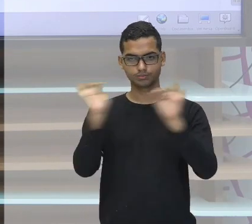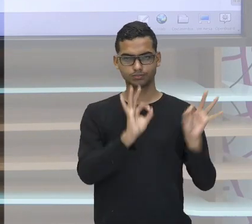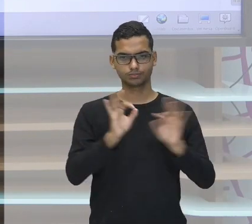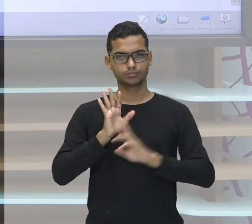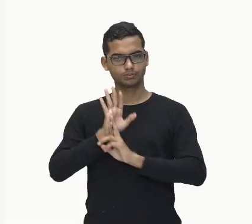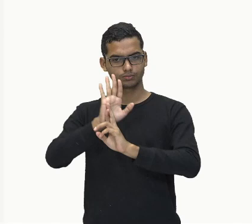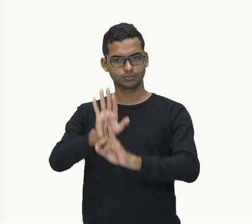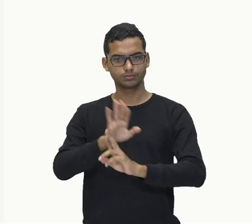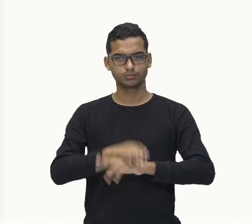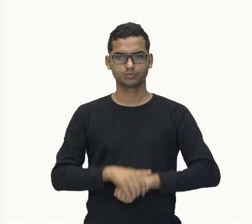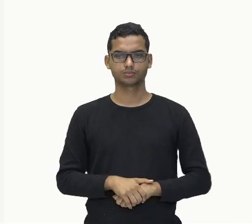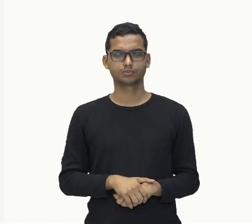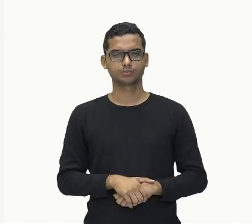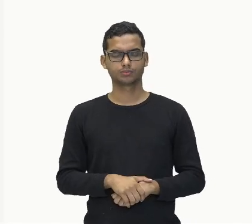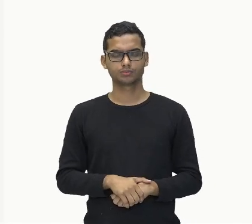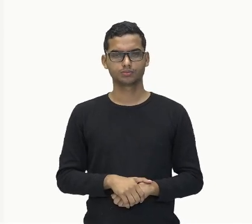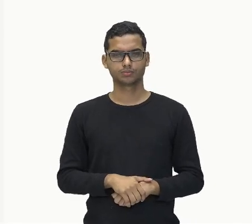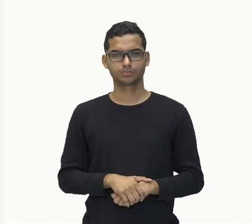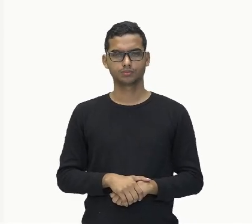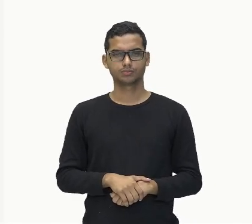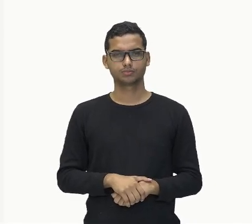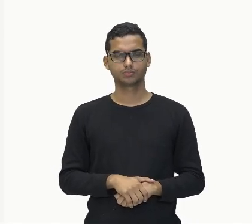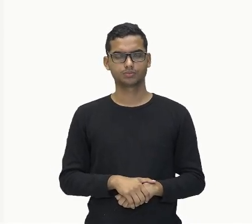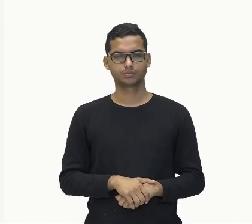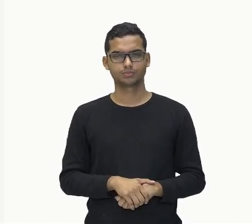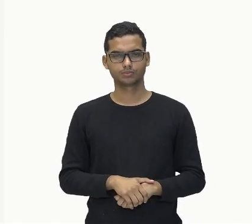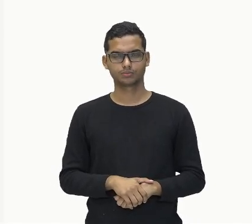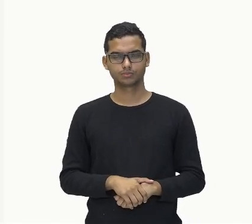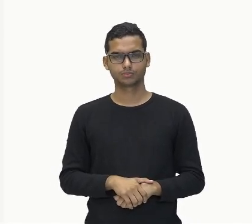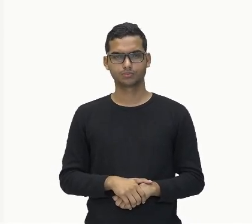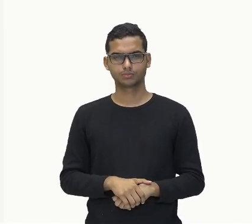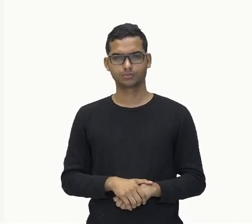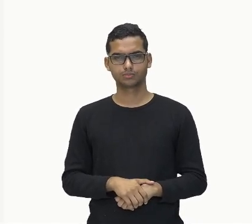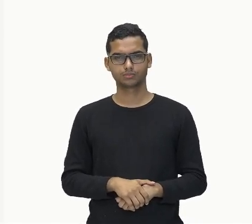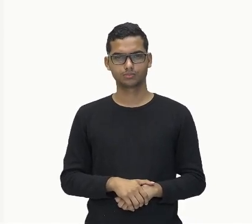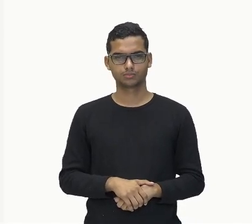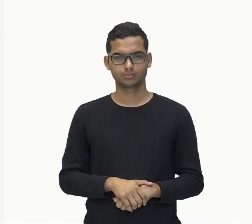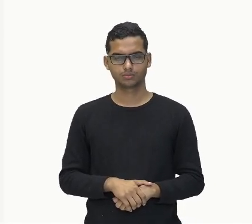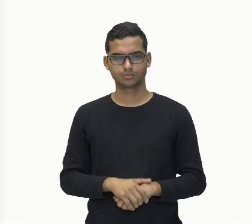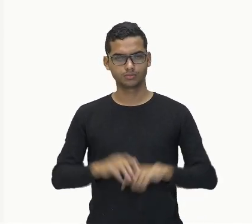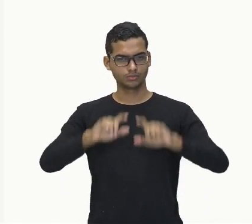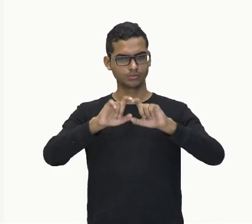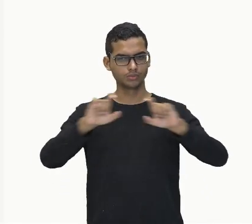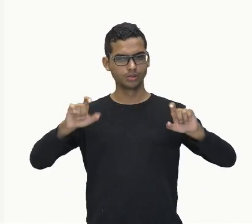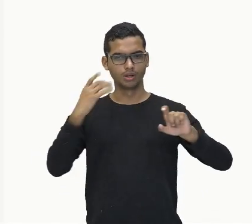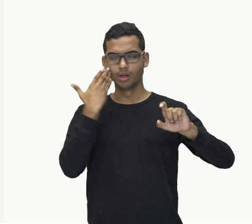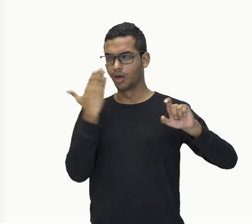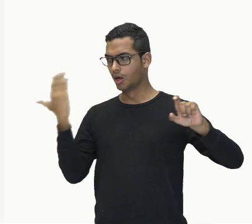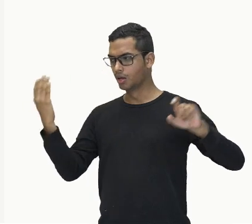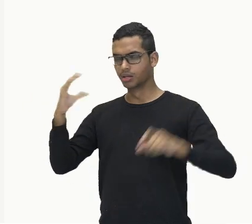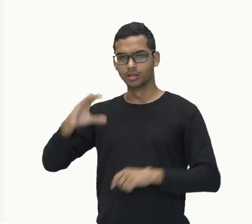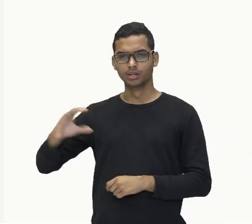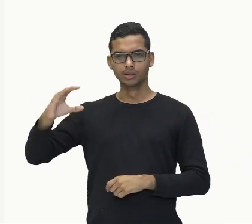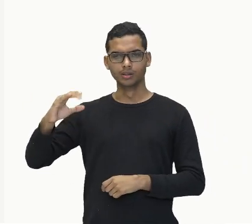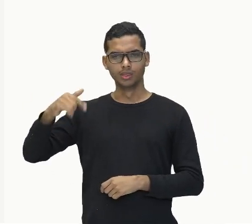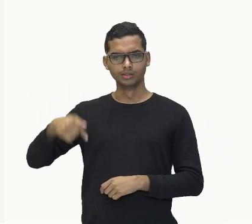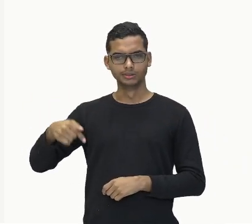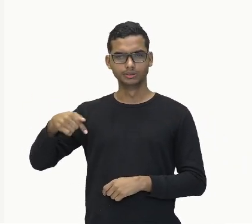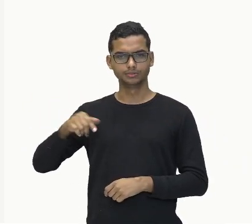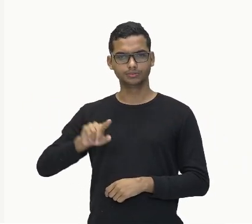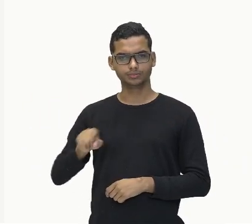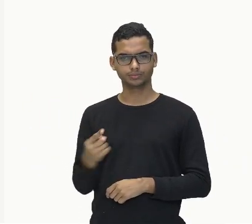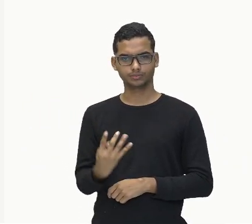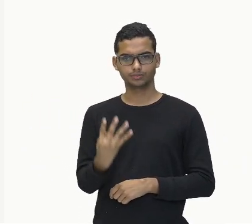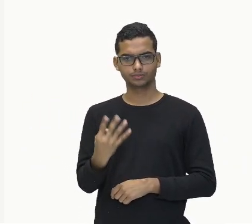representar a combinação. A gente pode representar dessa forma aqui, combinação de 7 elementos tomados